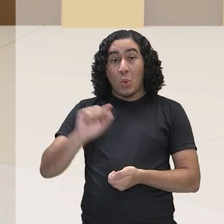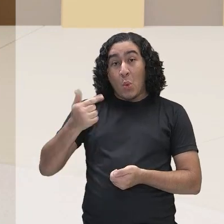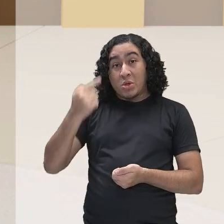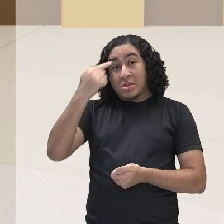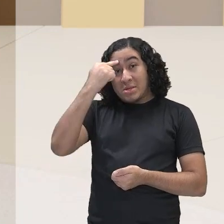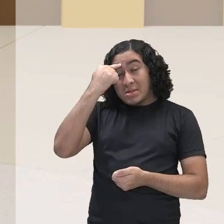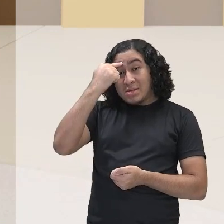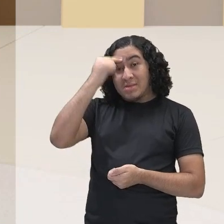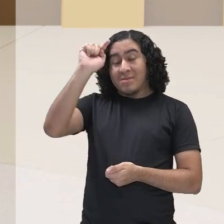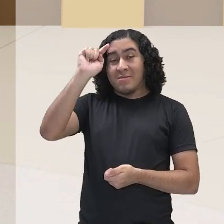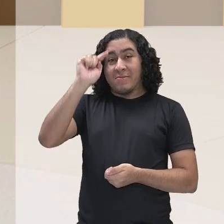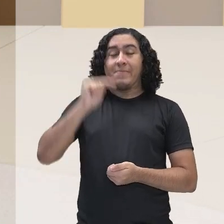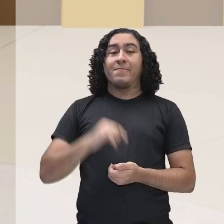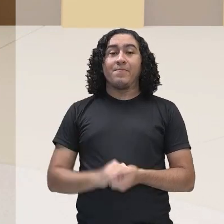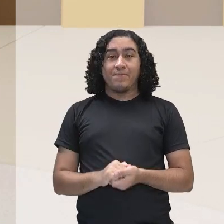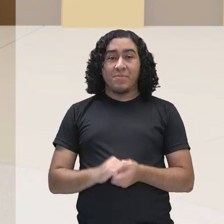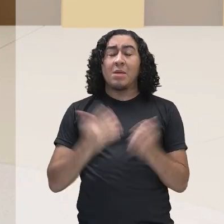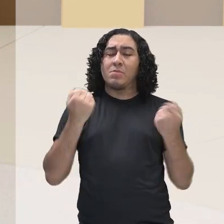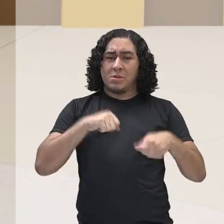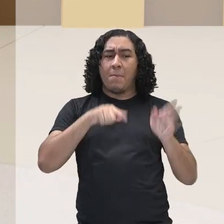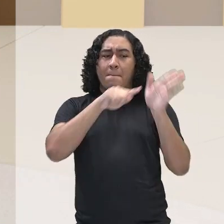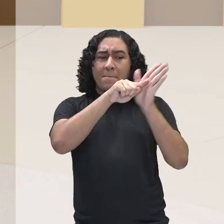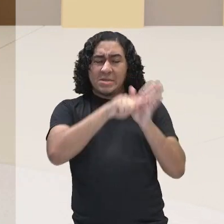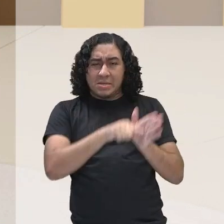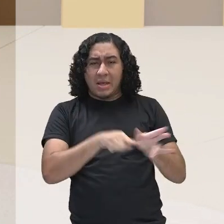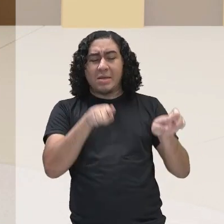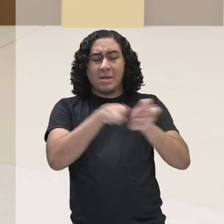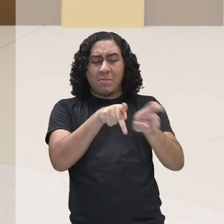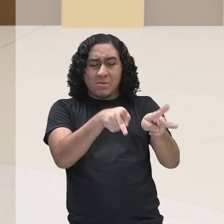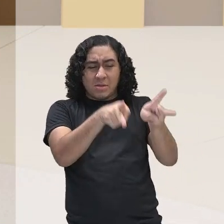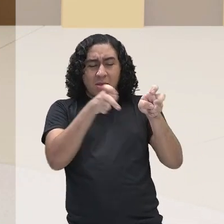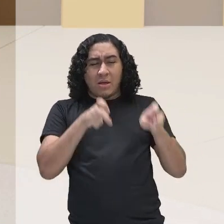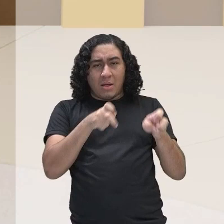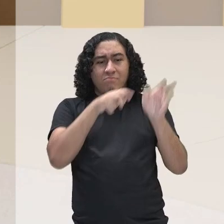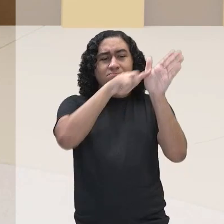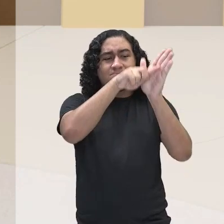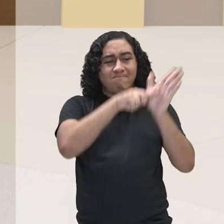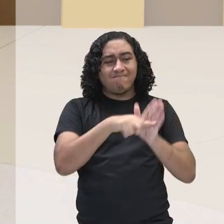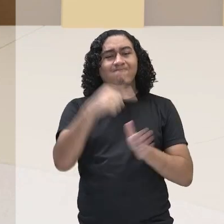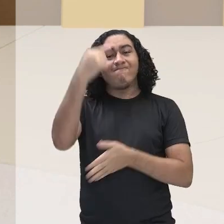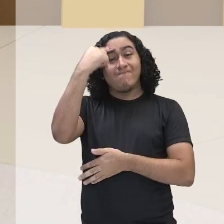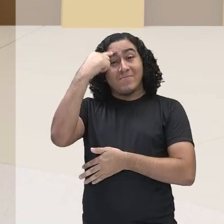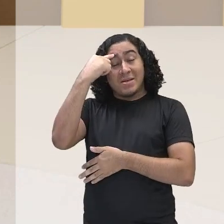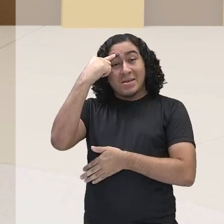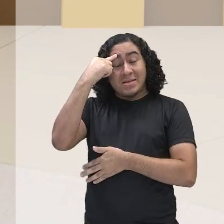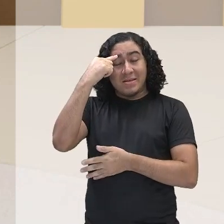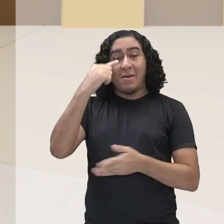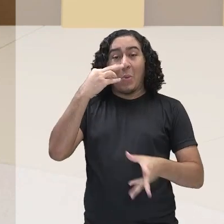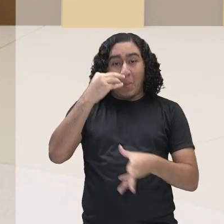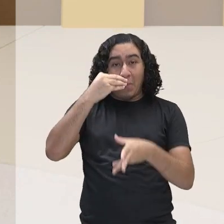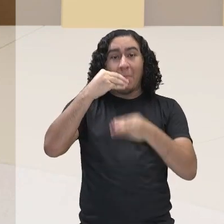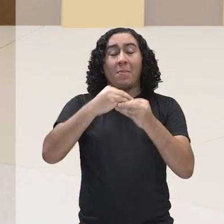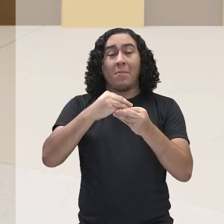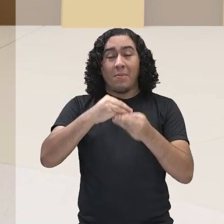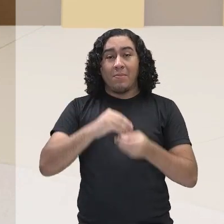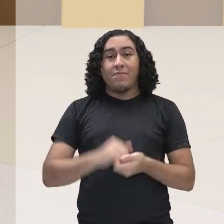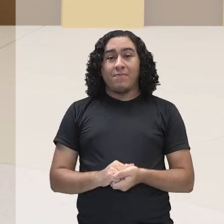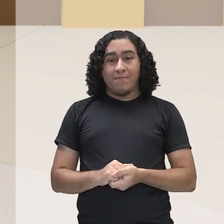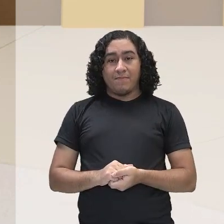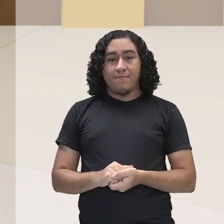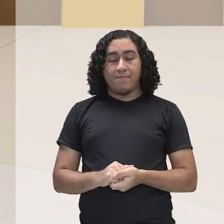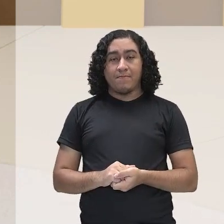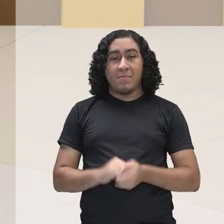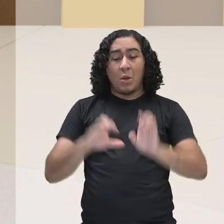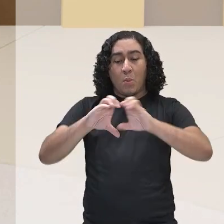a gente pesquisar, a gente olhar, investigar e pensar em implementar na comunidade,